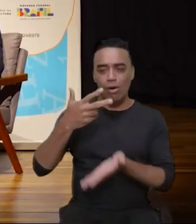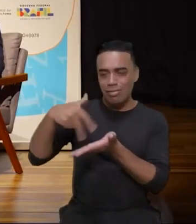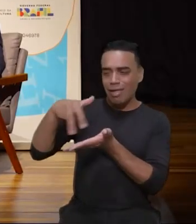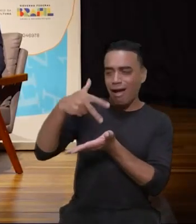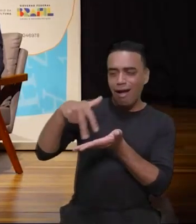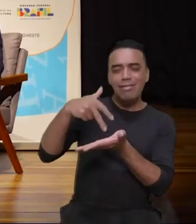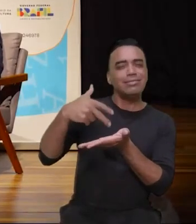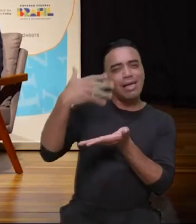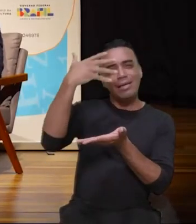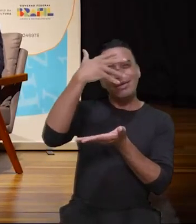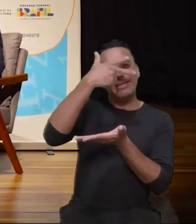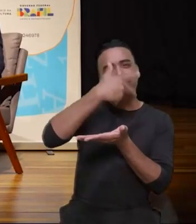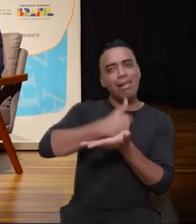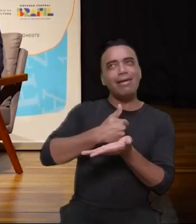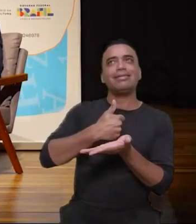beleza que eu acho que tem